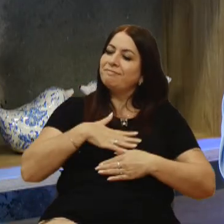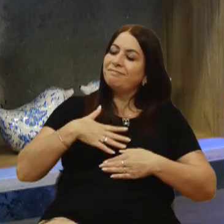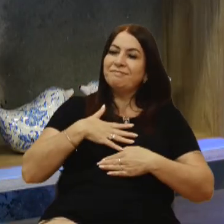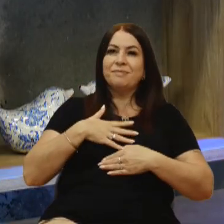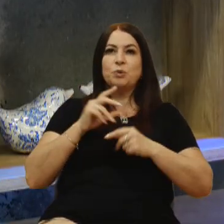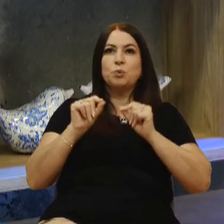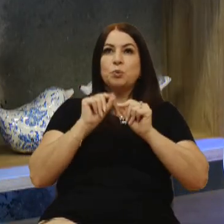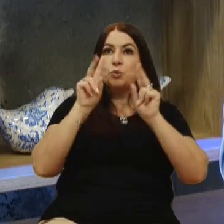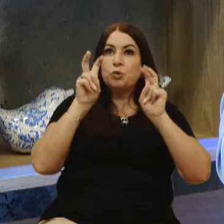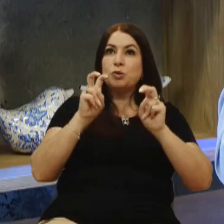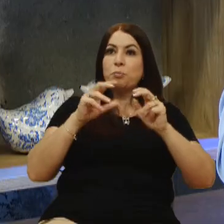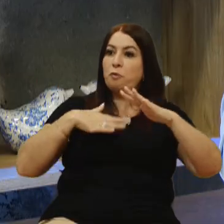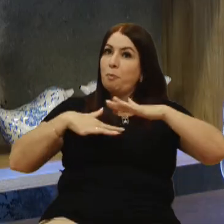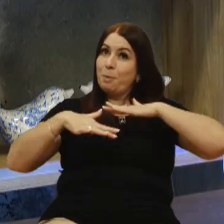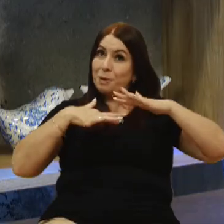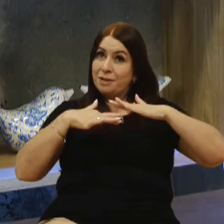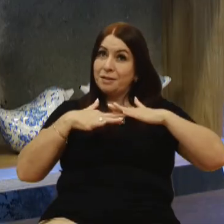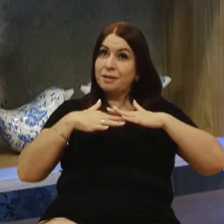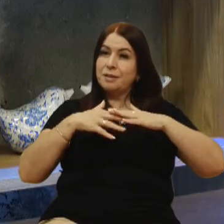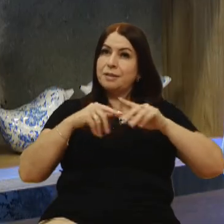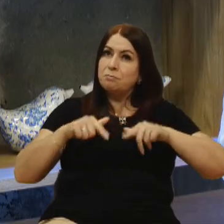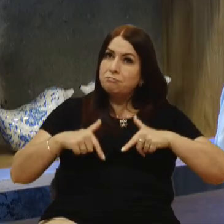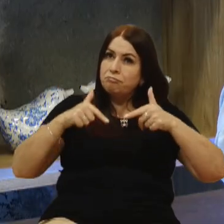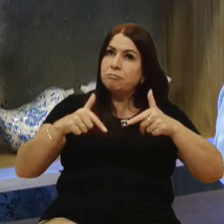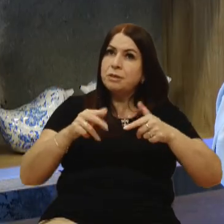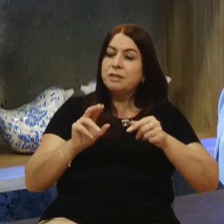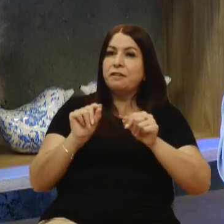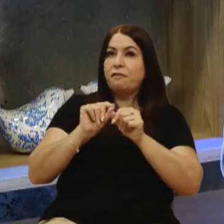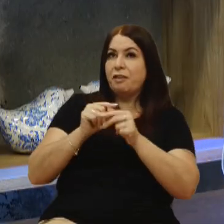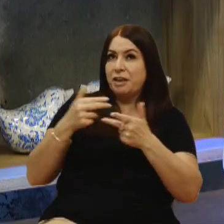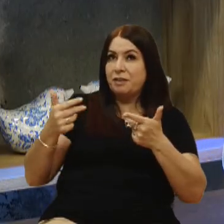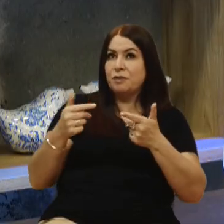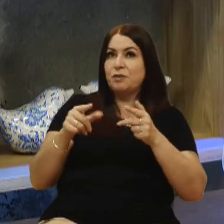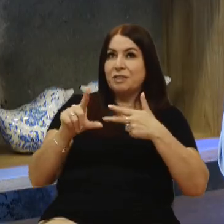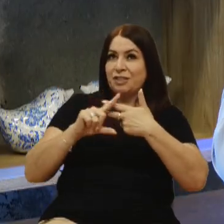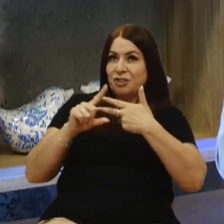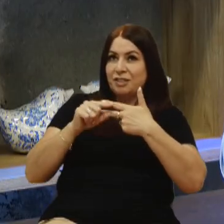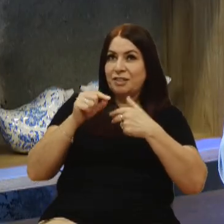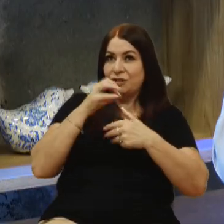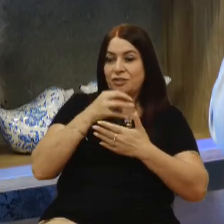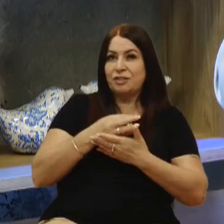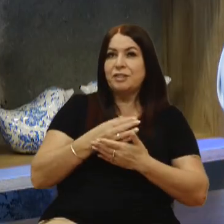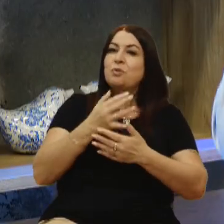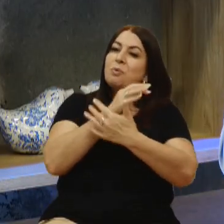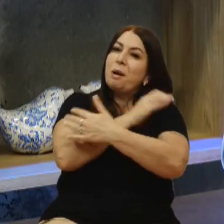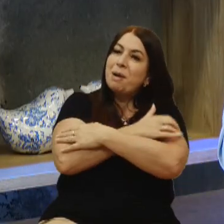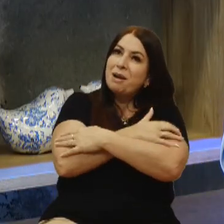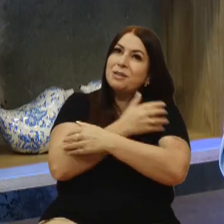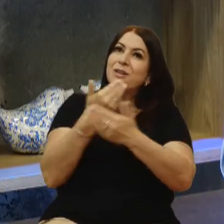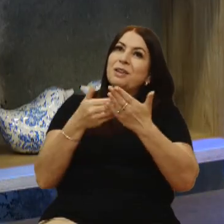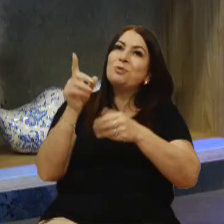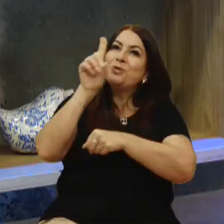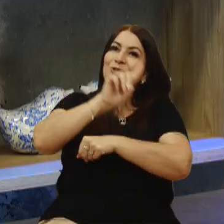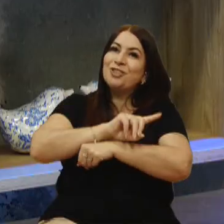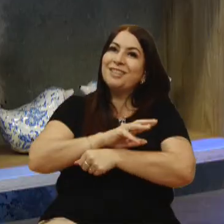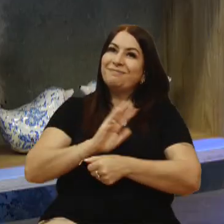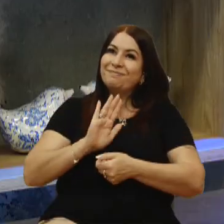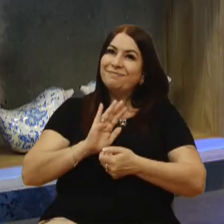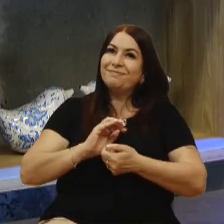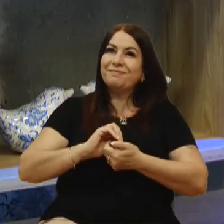sobre a movimentação, as ações e realizações do Legislativo Caxiense. Um abraço e até a próxima.